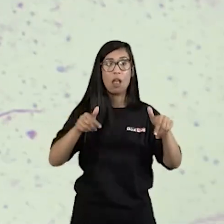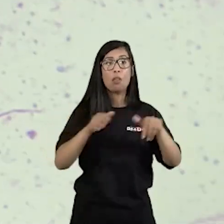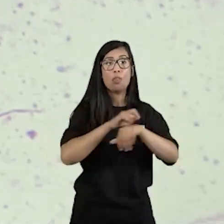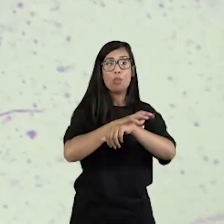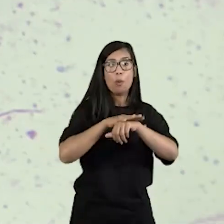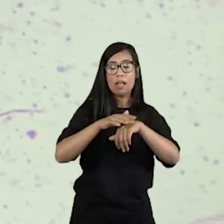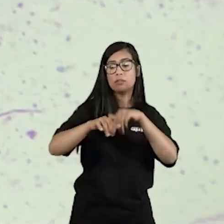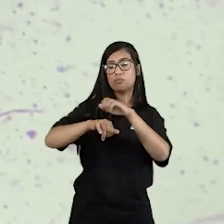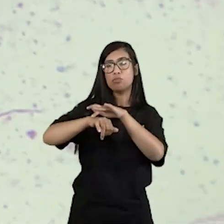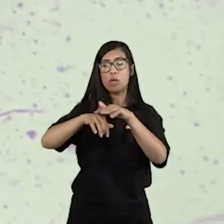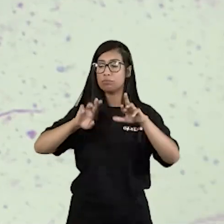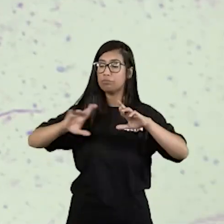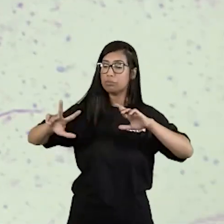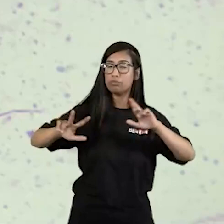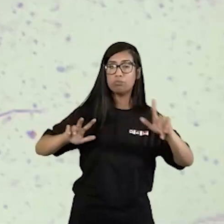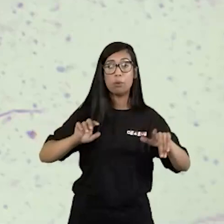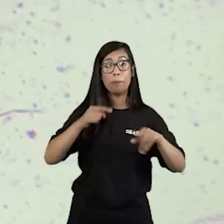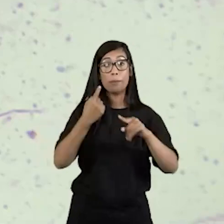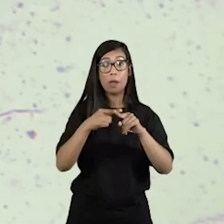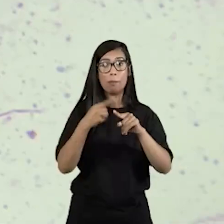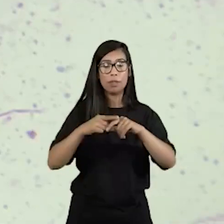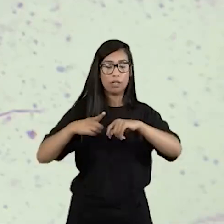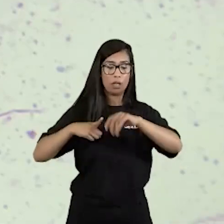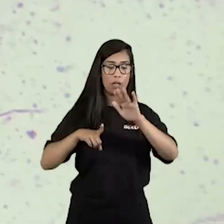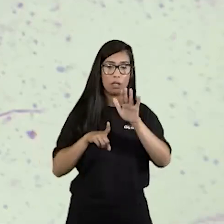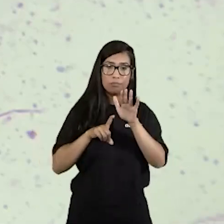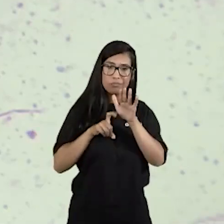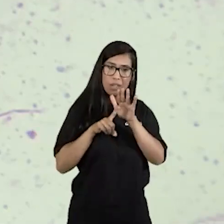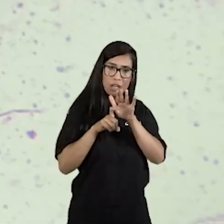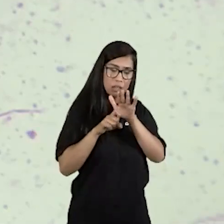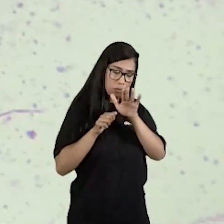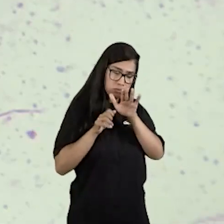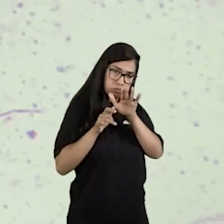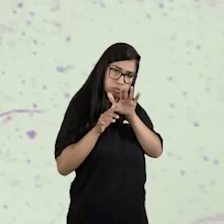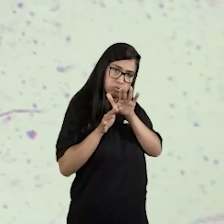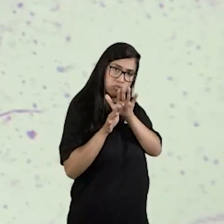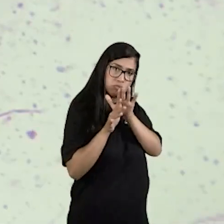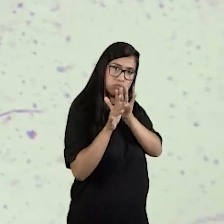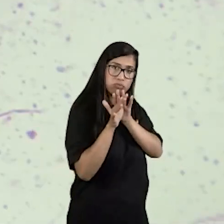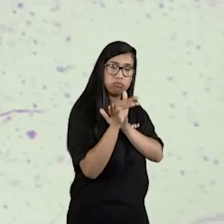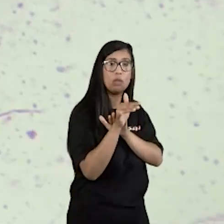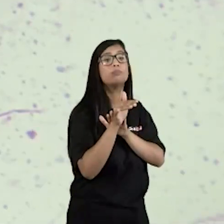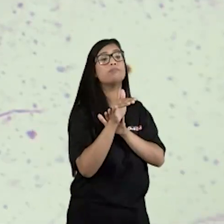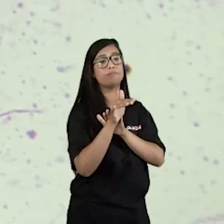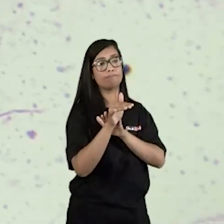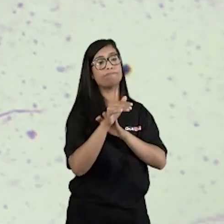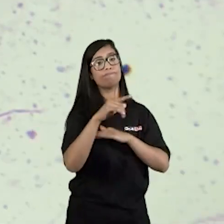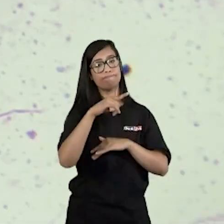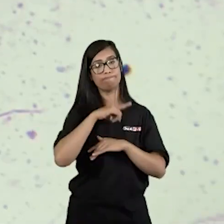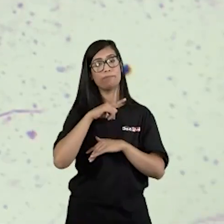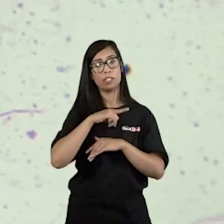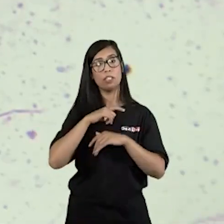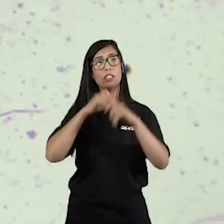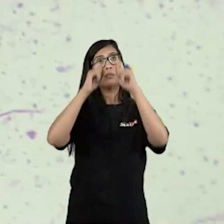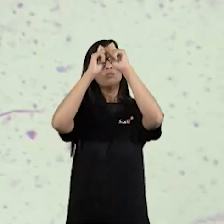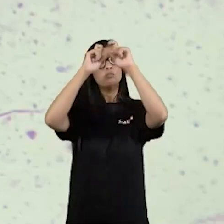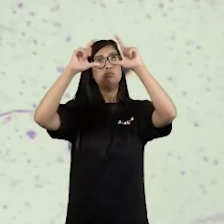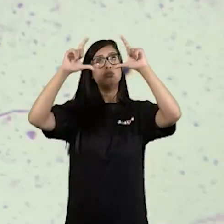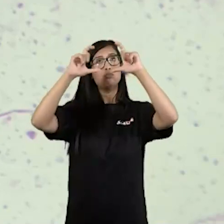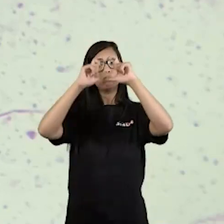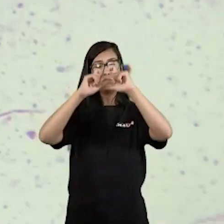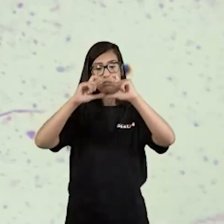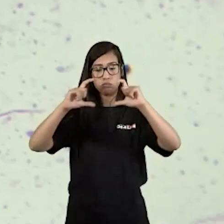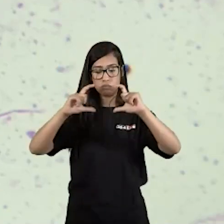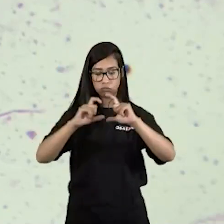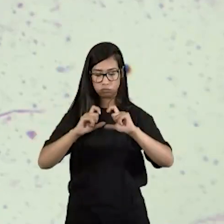basofílico, assim como a bactéria também é, mas a bactéria ela é uniforme. E aqui eu consigo ver cocos em maior tamanho e cocos